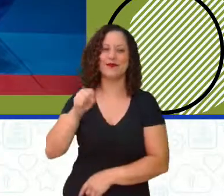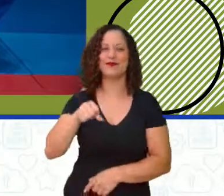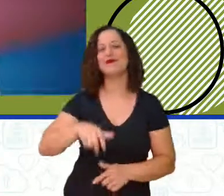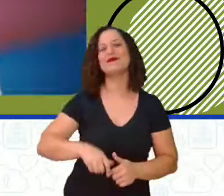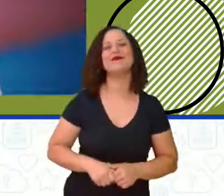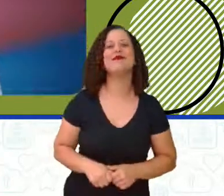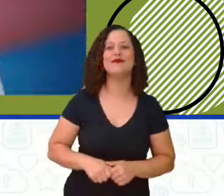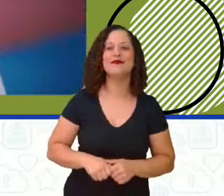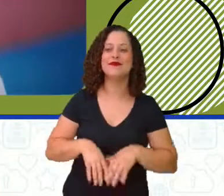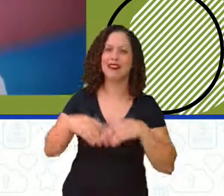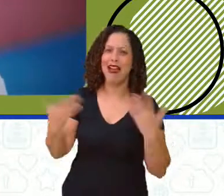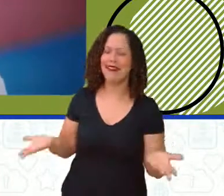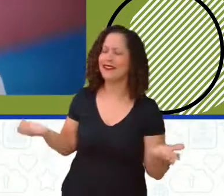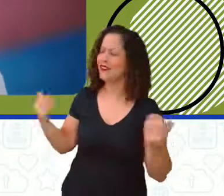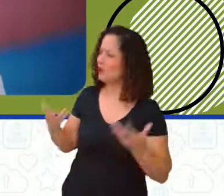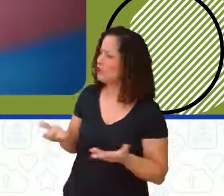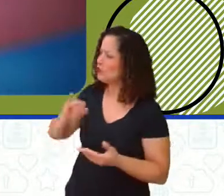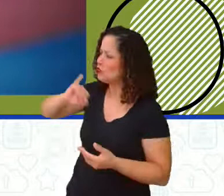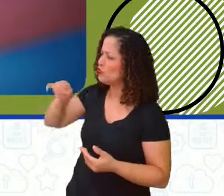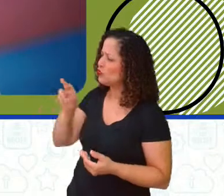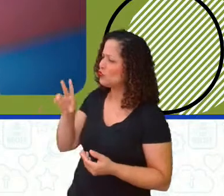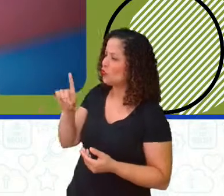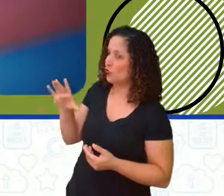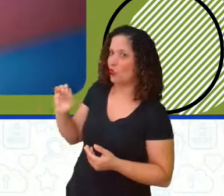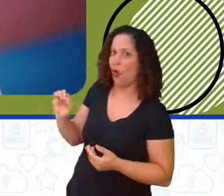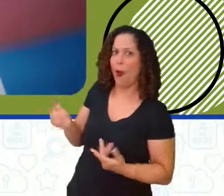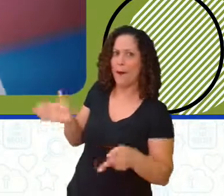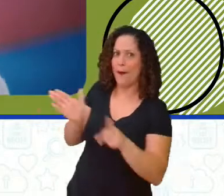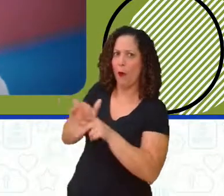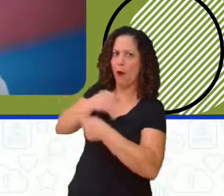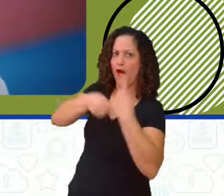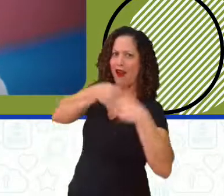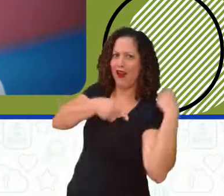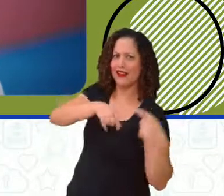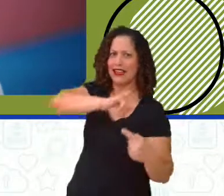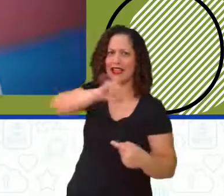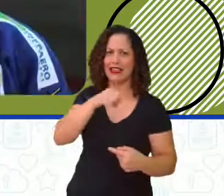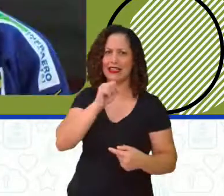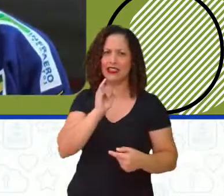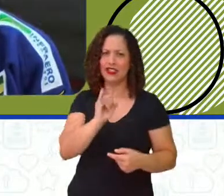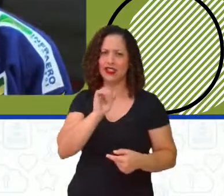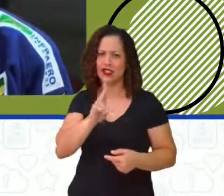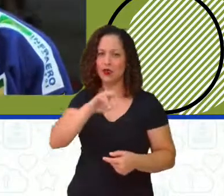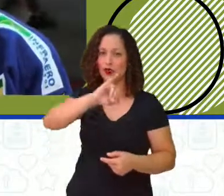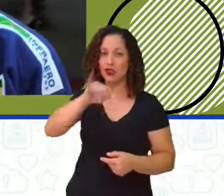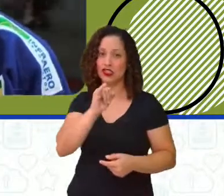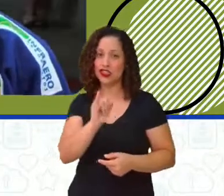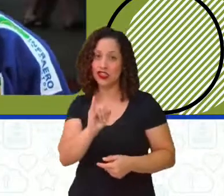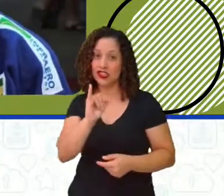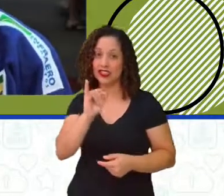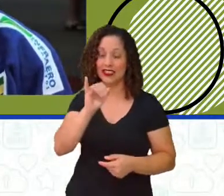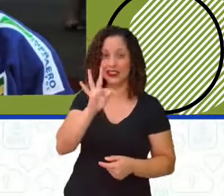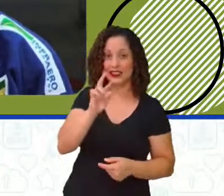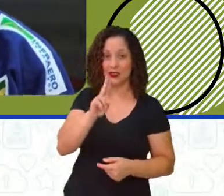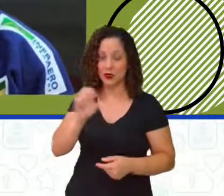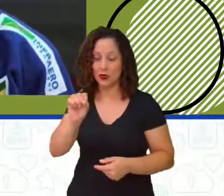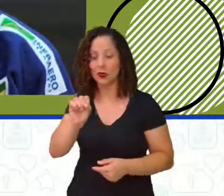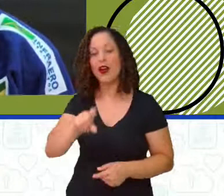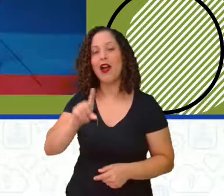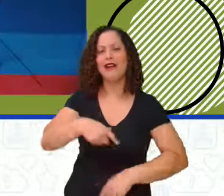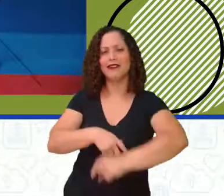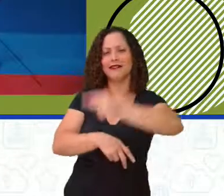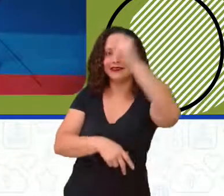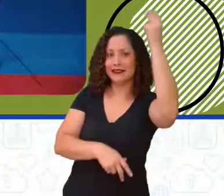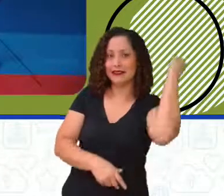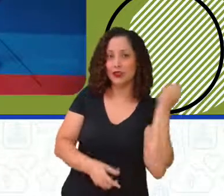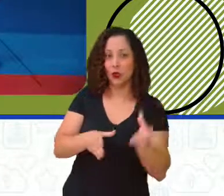Valeu, editor. Quer dizer então que o judô vem do jiu-jitsu, que é tipo o pai do jiu-jitsu brasileiro? Ele veio do jiu-jitsu, que era uma luta muito antiga no